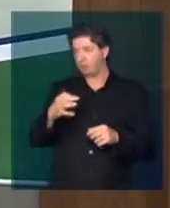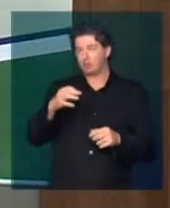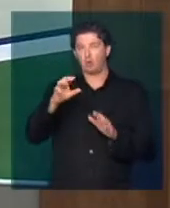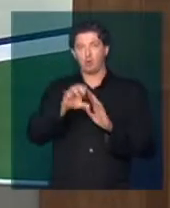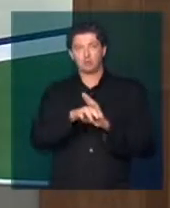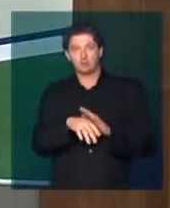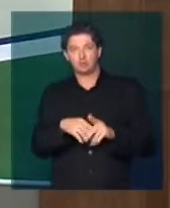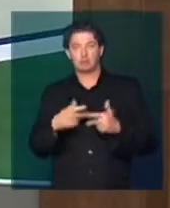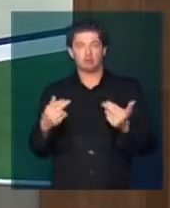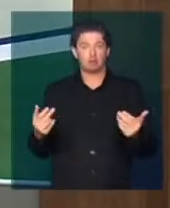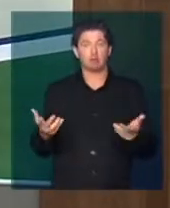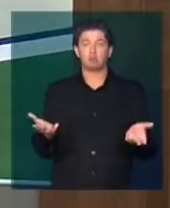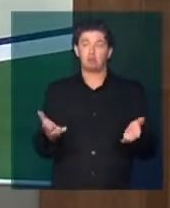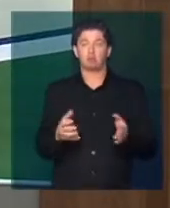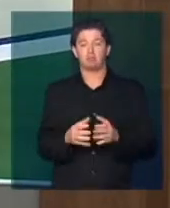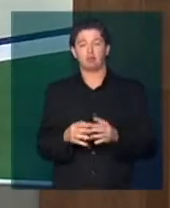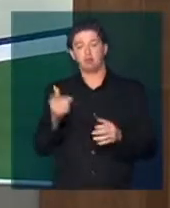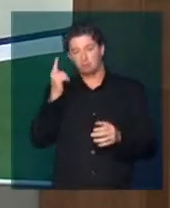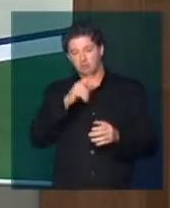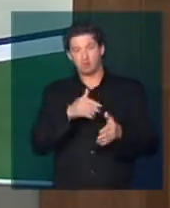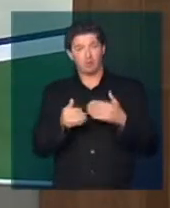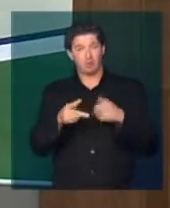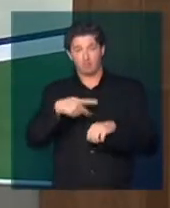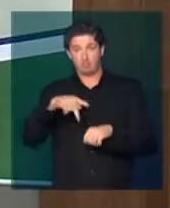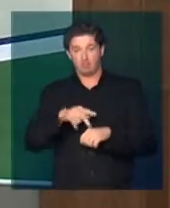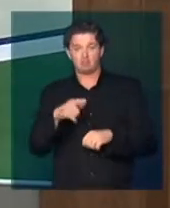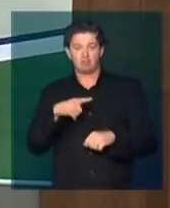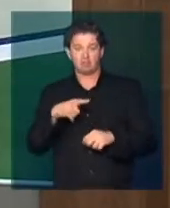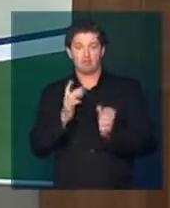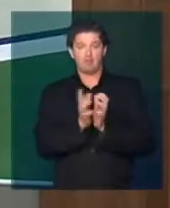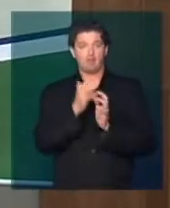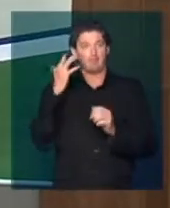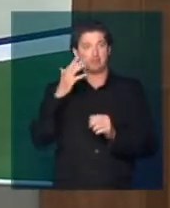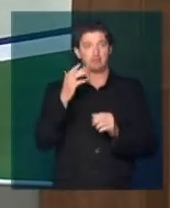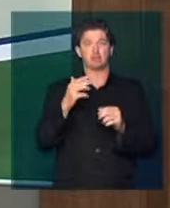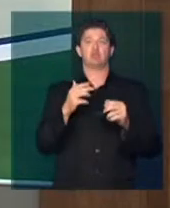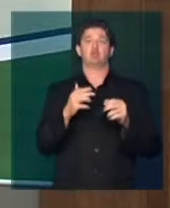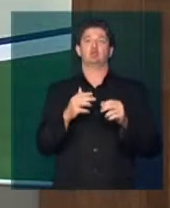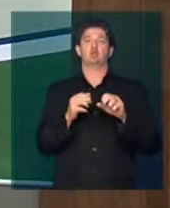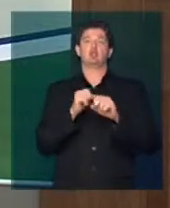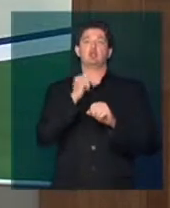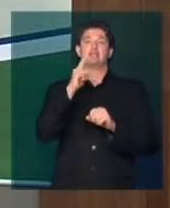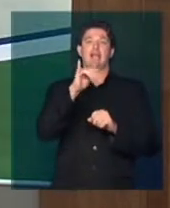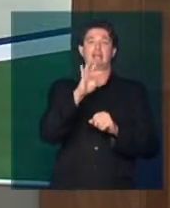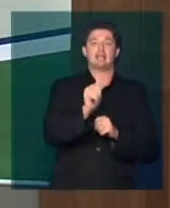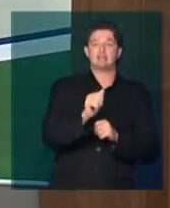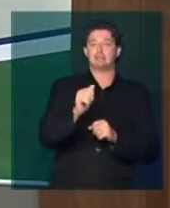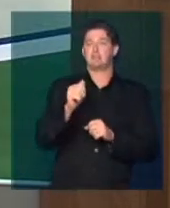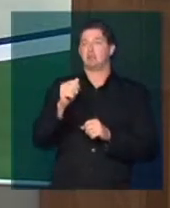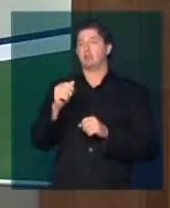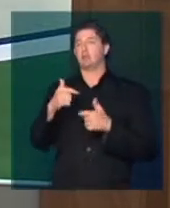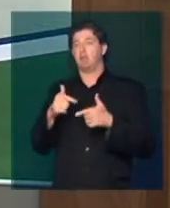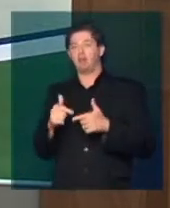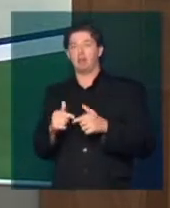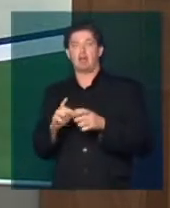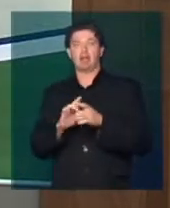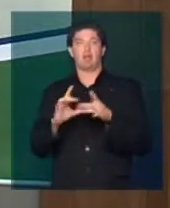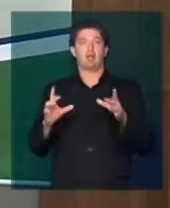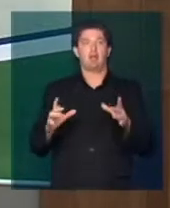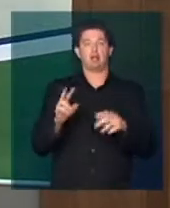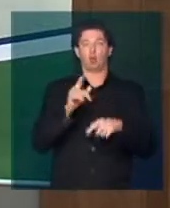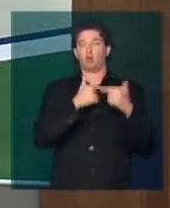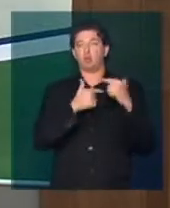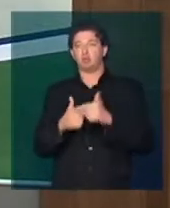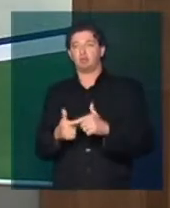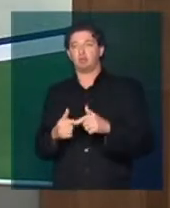conceito. Daí, você chegar em qualquer país do mundo, tem lá o Partido Comunista, o Partido Socialista, o Partido Trabalhista, o Partido Liberal, o Partido Conservador,